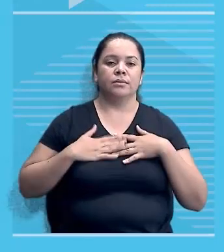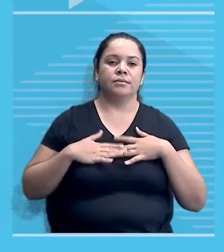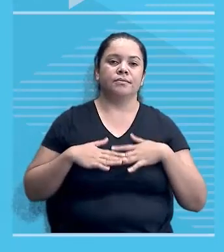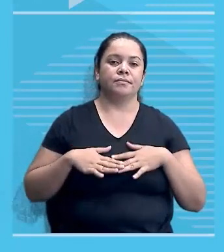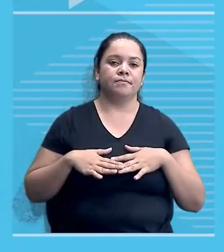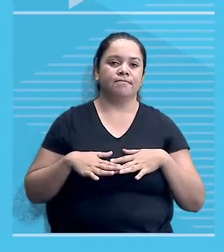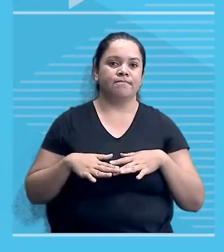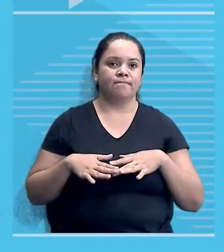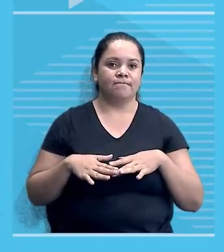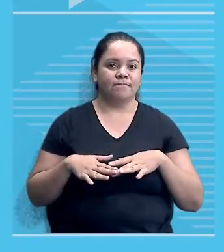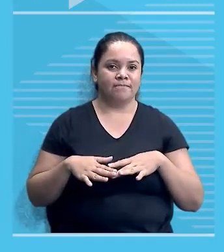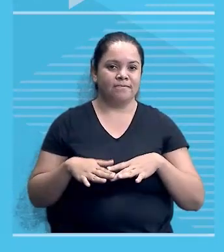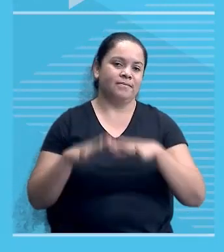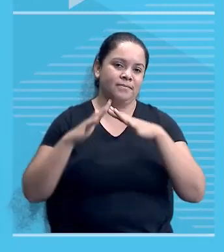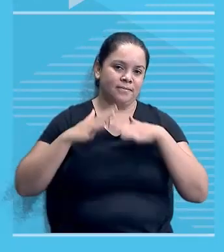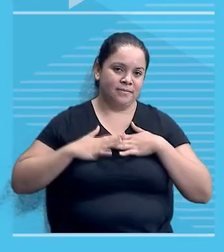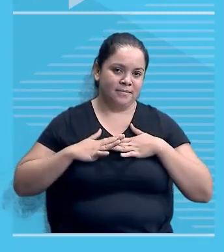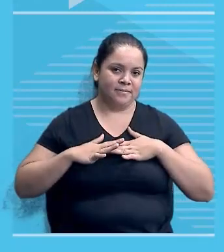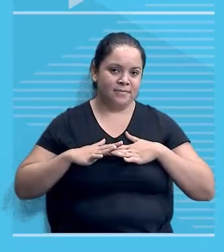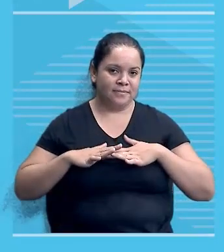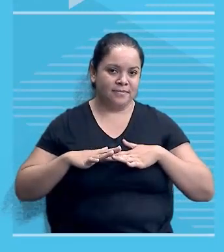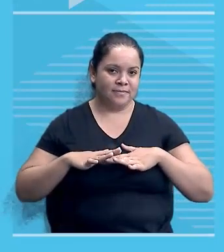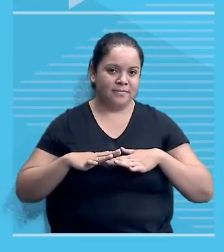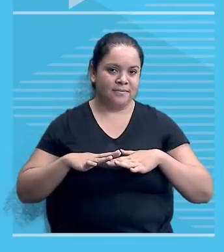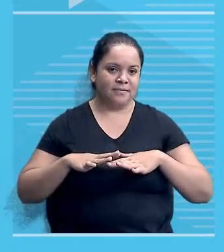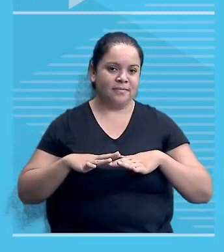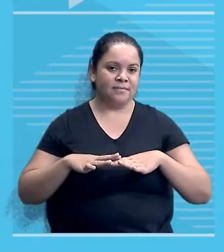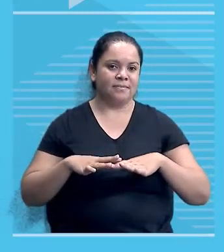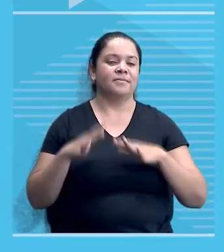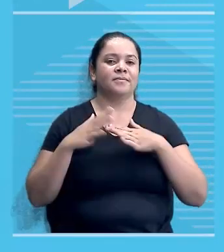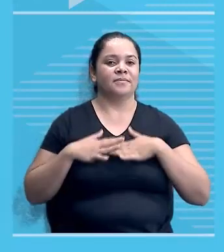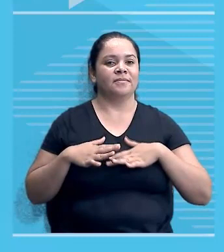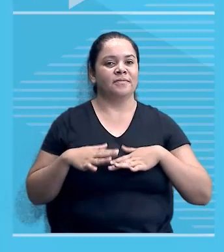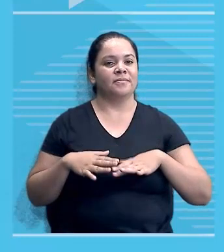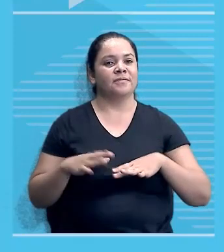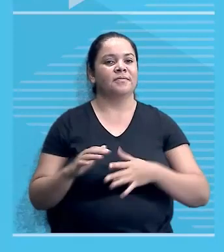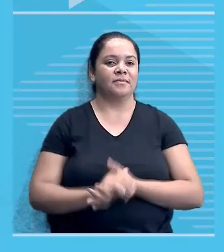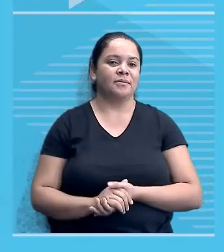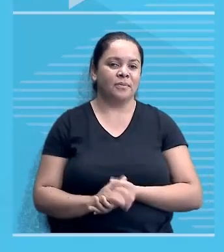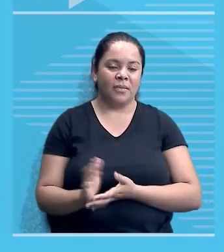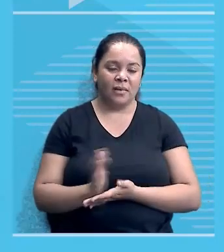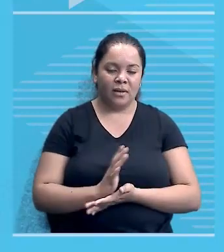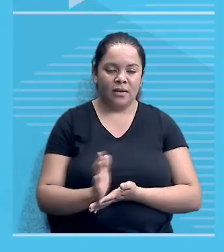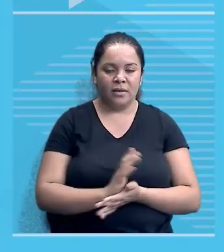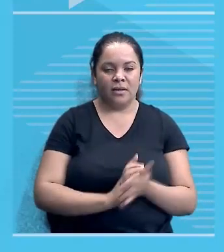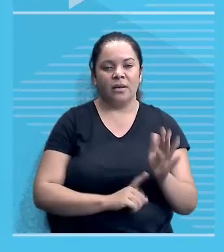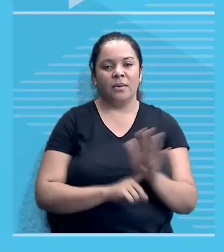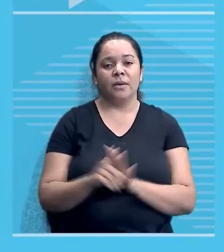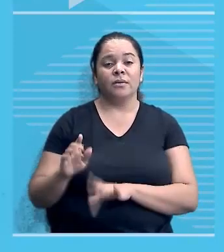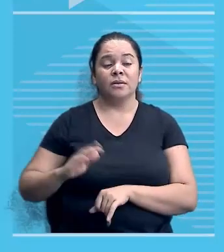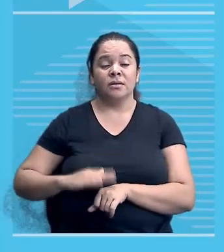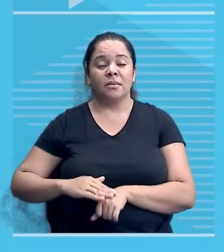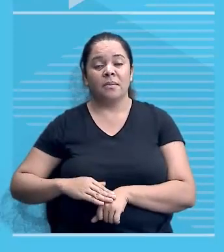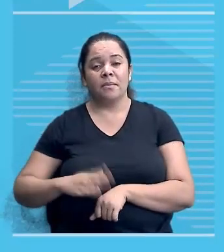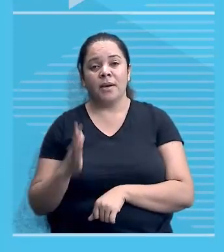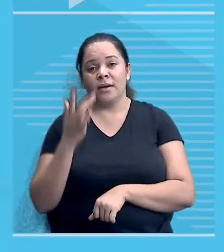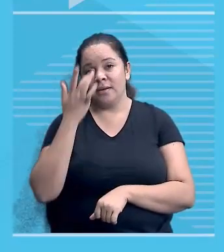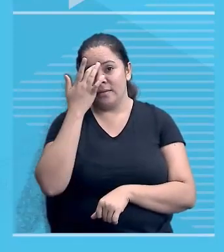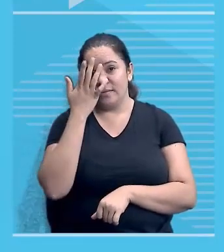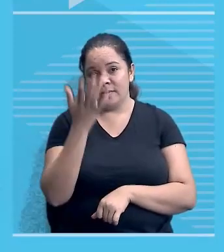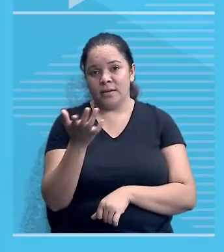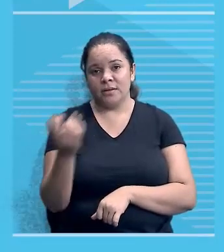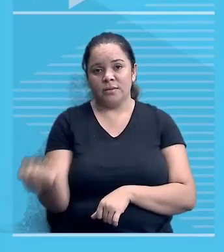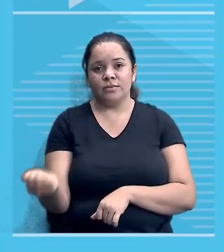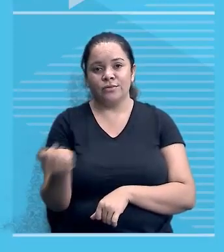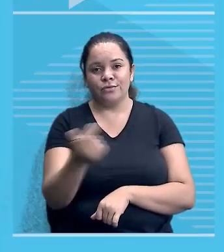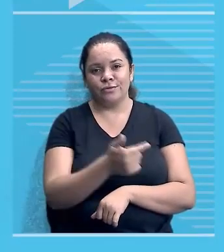respira muitas vezes uma questão desse tipo termina sendo até mais fácil do que aquelas questões